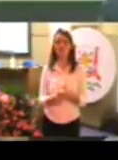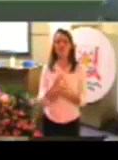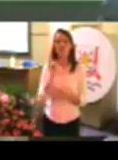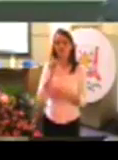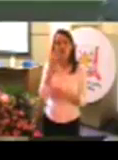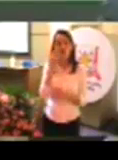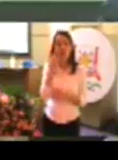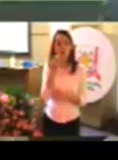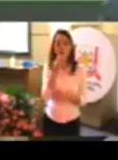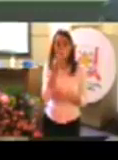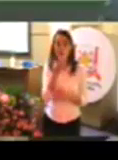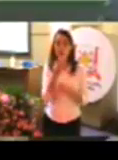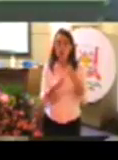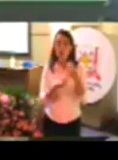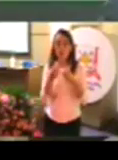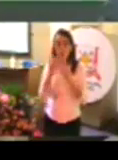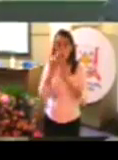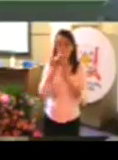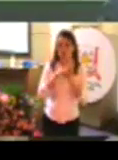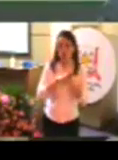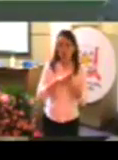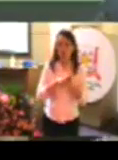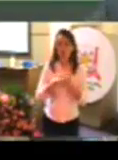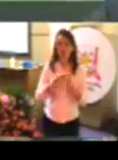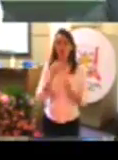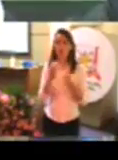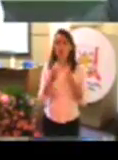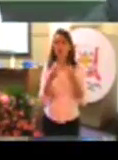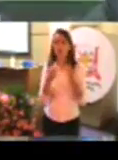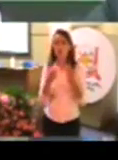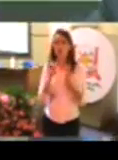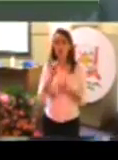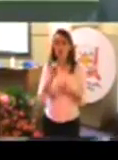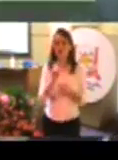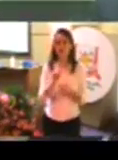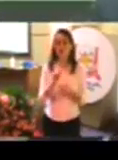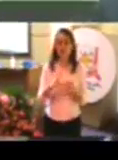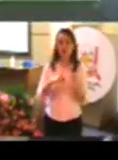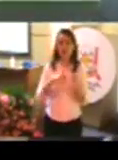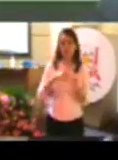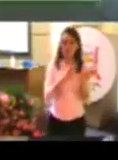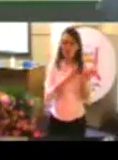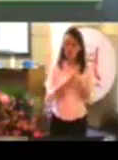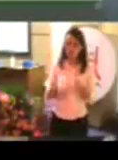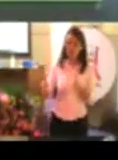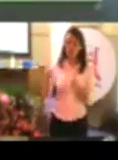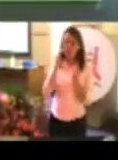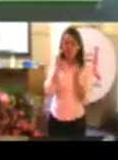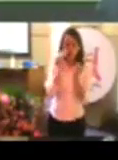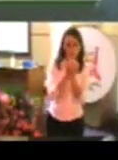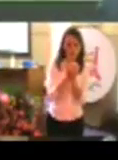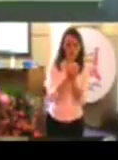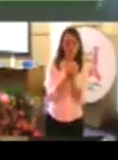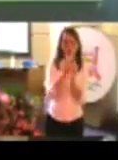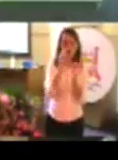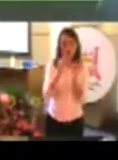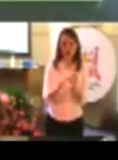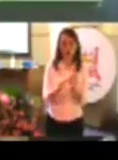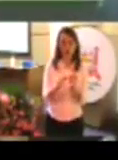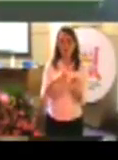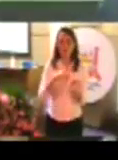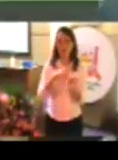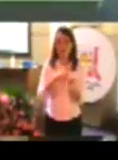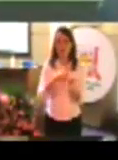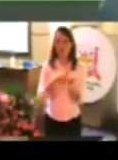Se mede a produtividade do poder legislativo se o Poder Legislativo estiver cumprindo a sua